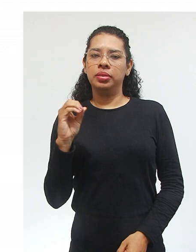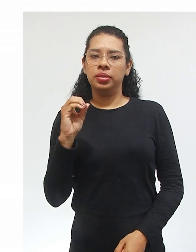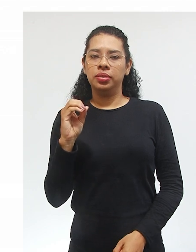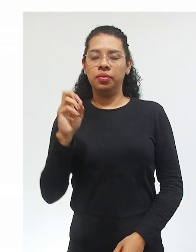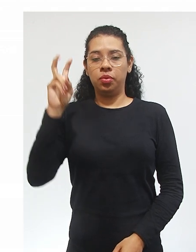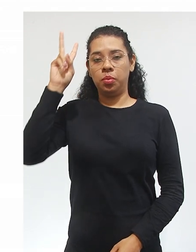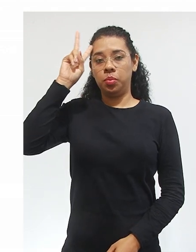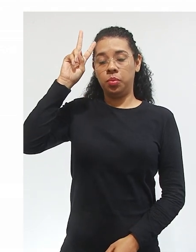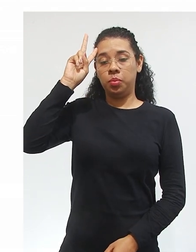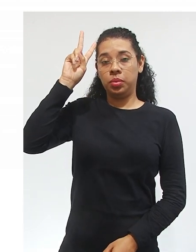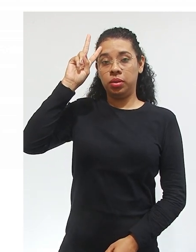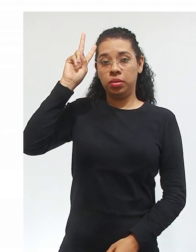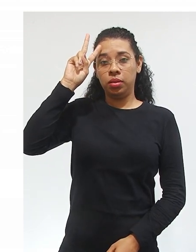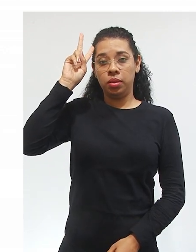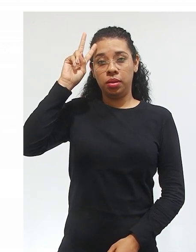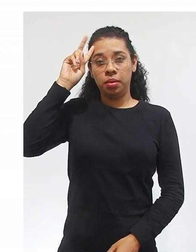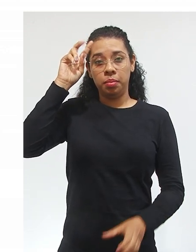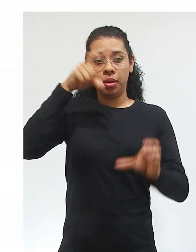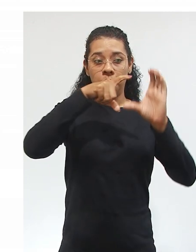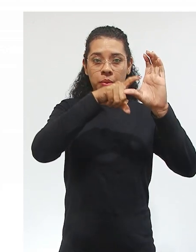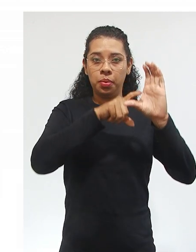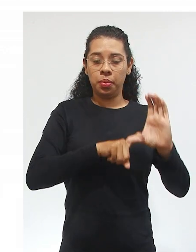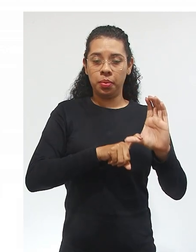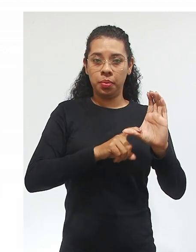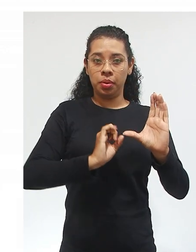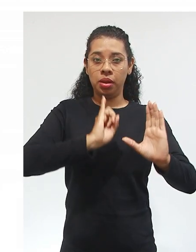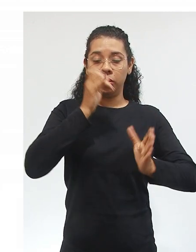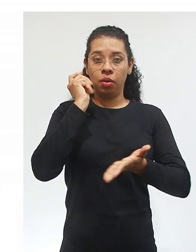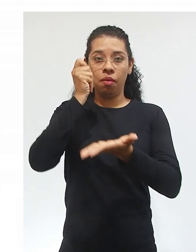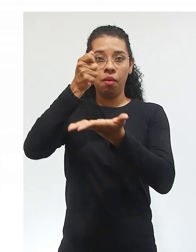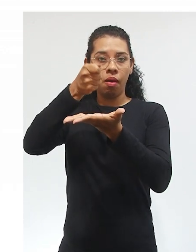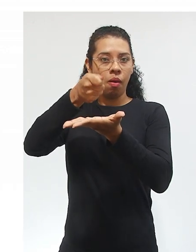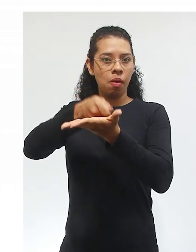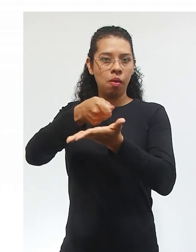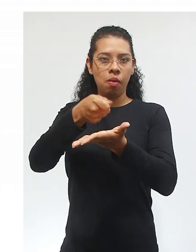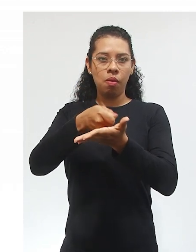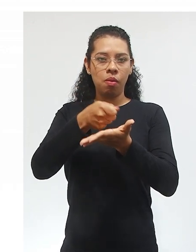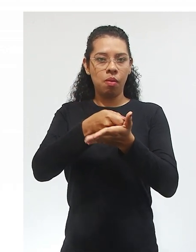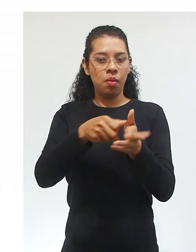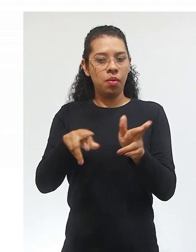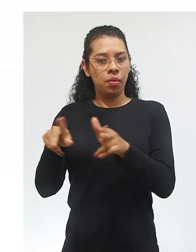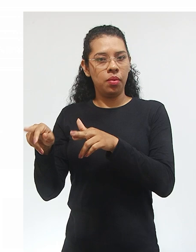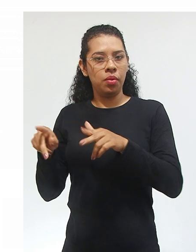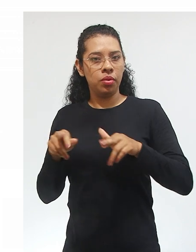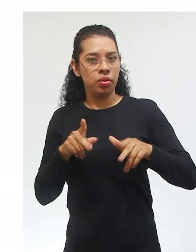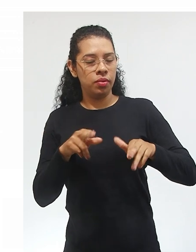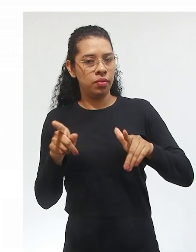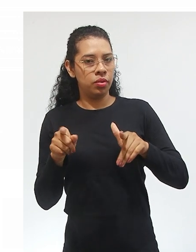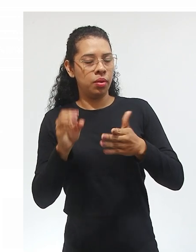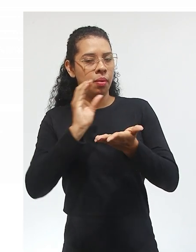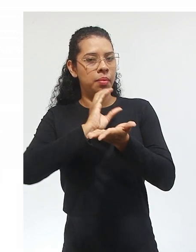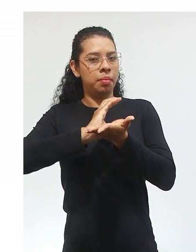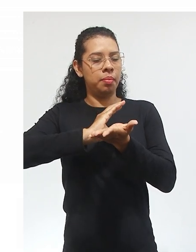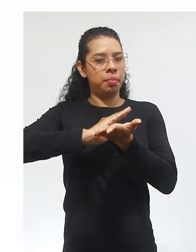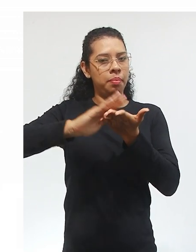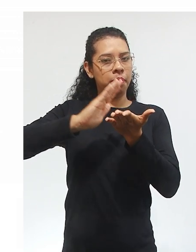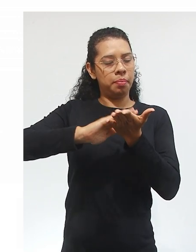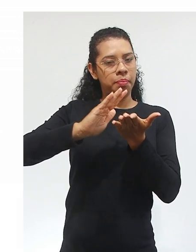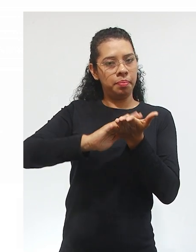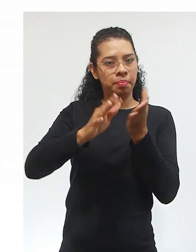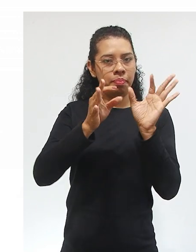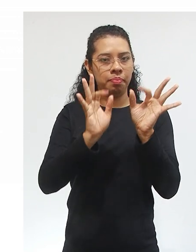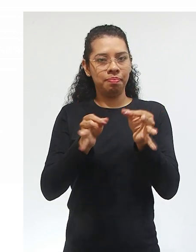conta credora, não é isso? Se é uma conta credora, se eu vou dar baixa no meu passivo, é o contrário lá do ativo, eu devo lançar a